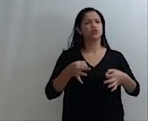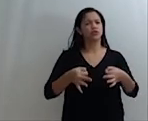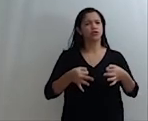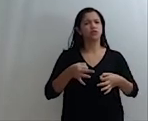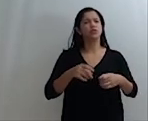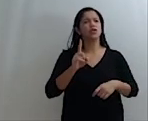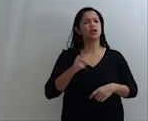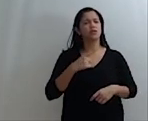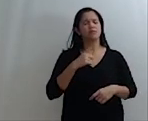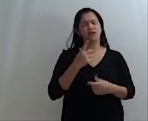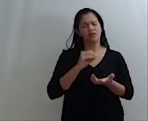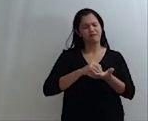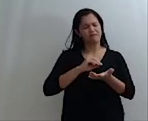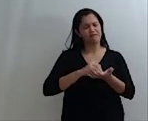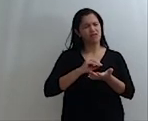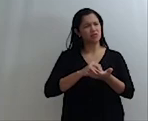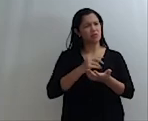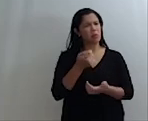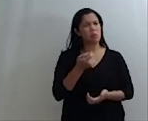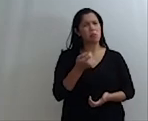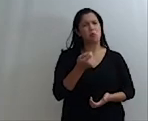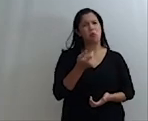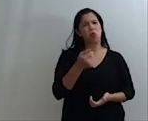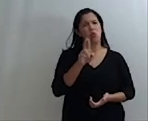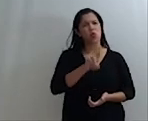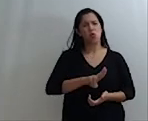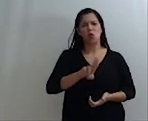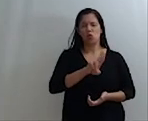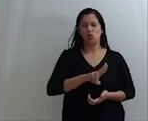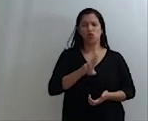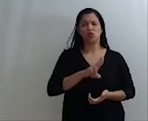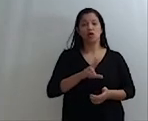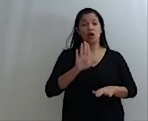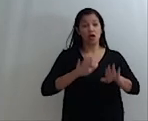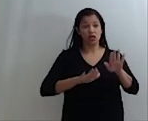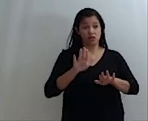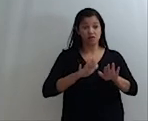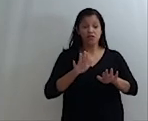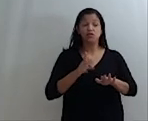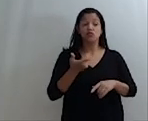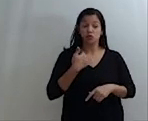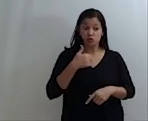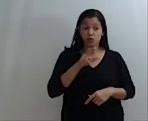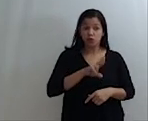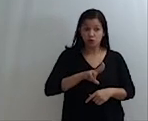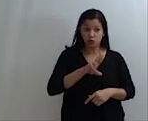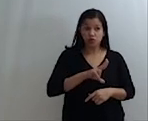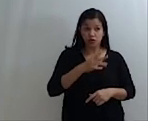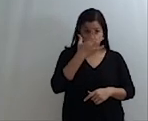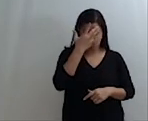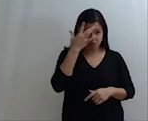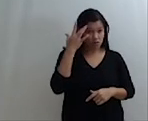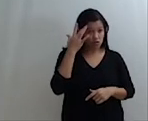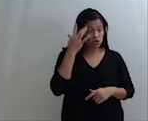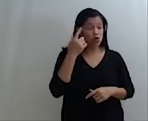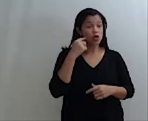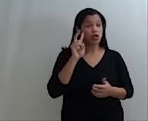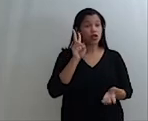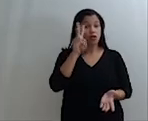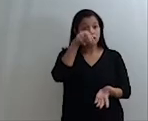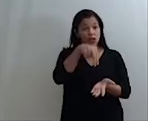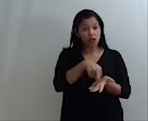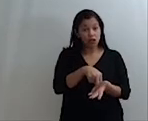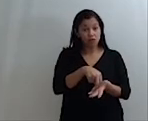observado Então como disse a Dra Dora mesmo quando ele é observado Ou seja quando a pessoa que vai fazer o reconhecimento